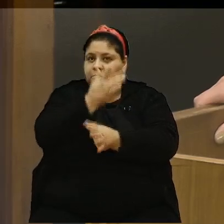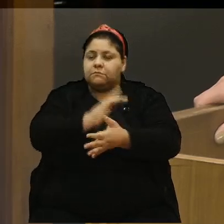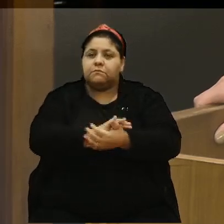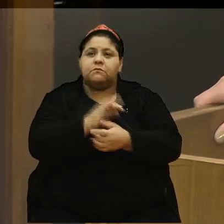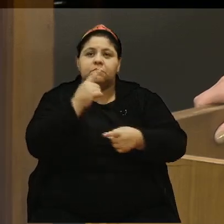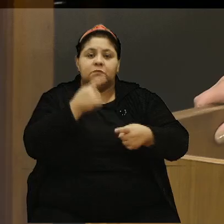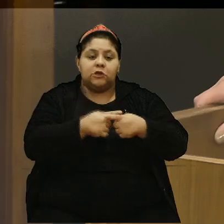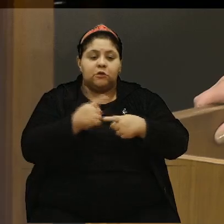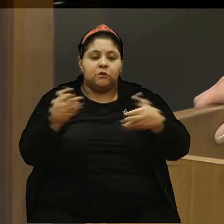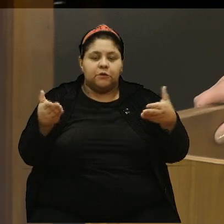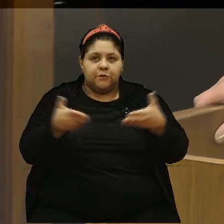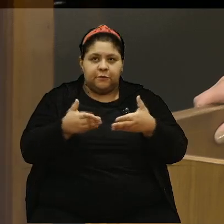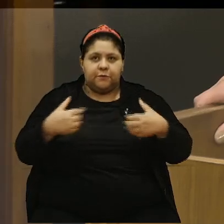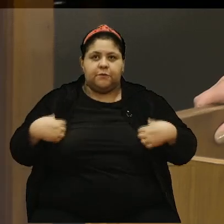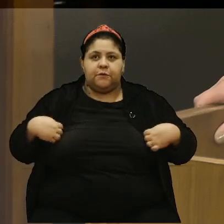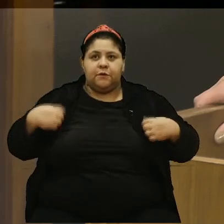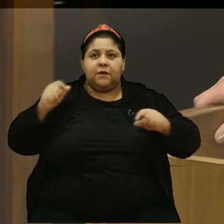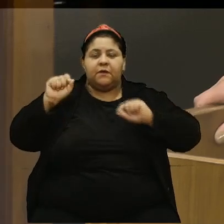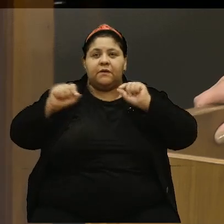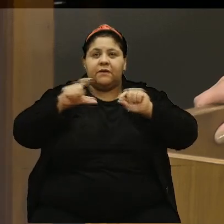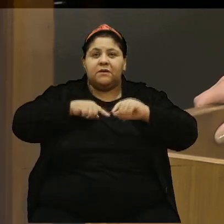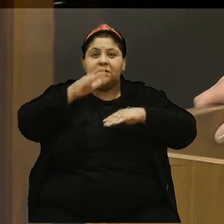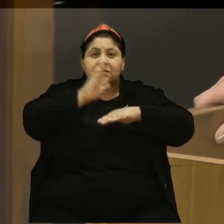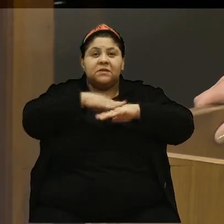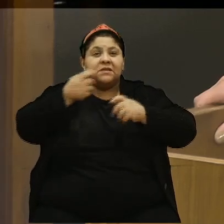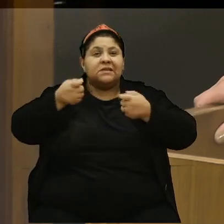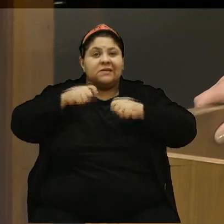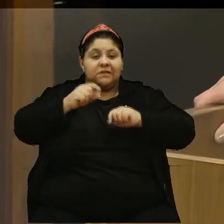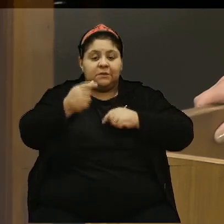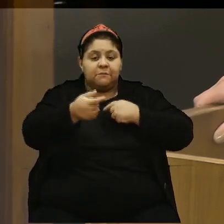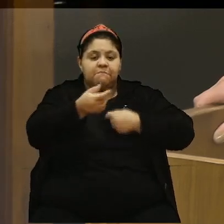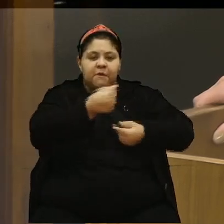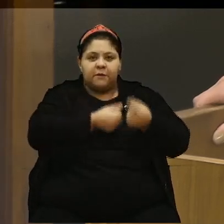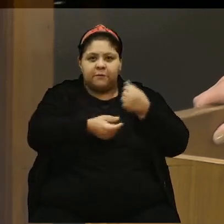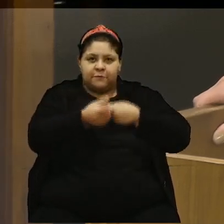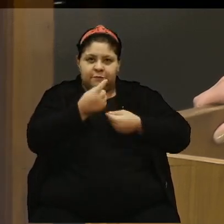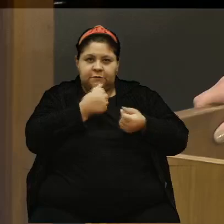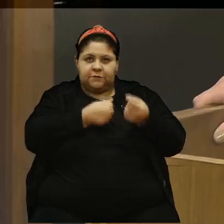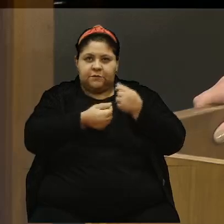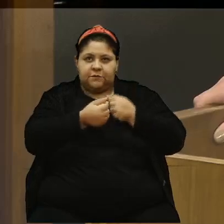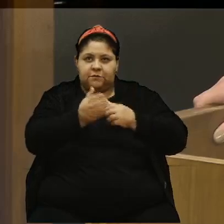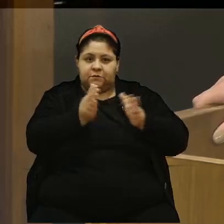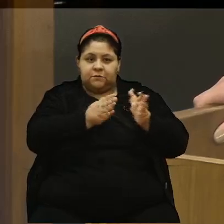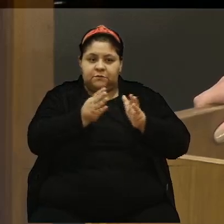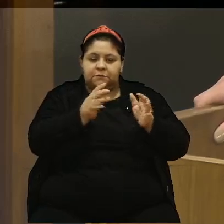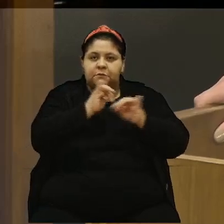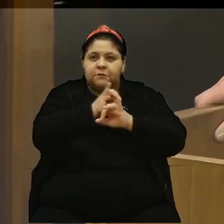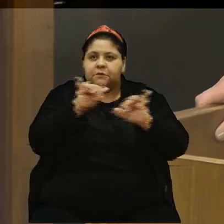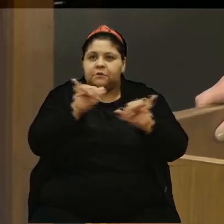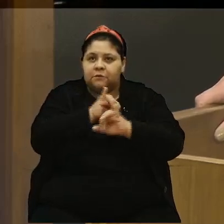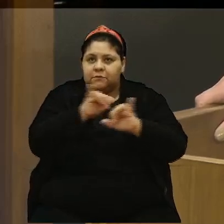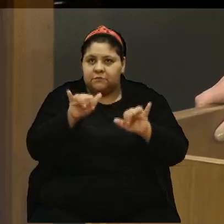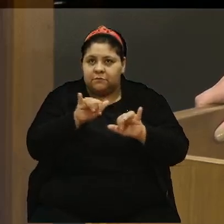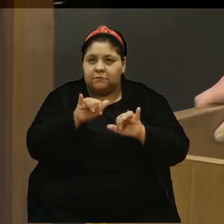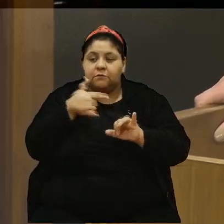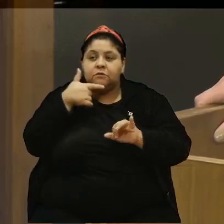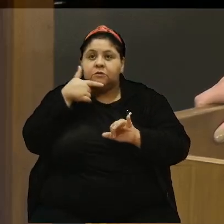Porque, atualmente, quem tem mais condições financeiras e de acesso a informações é quem